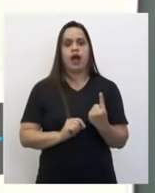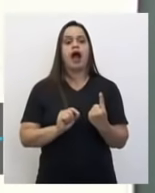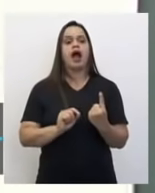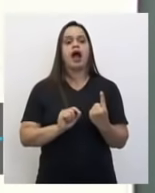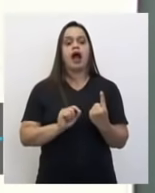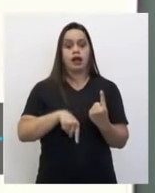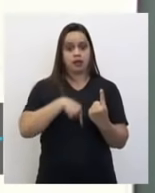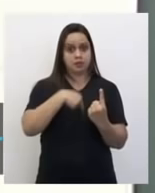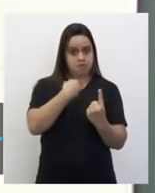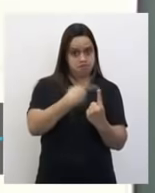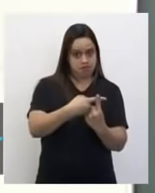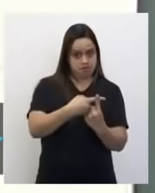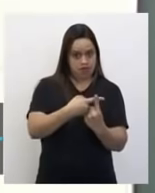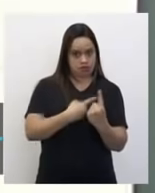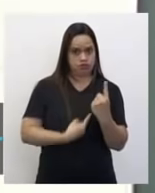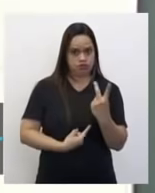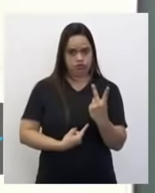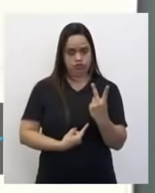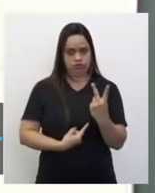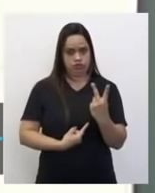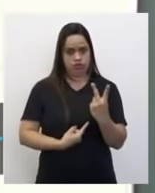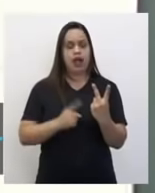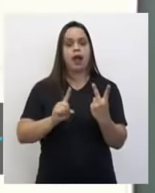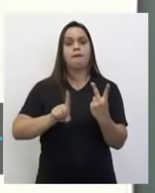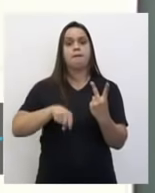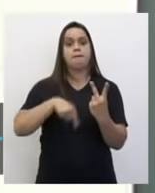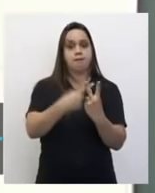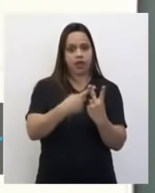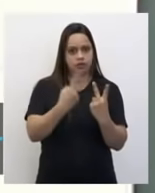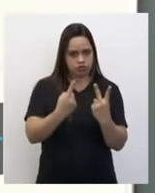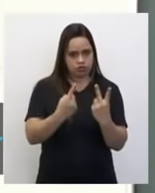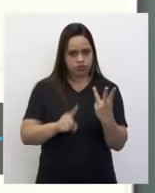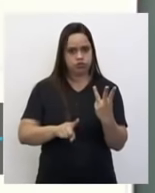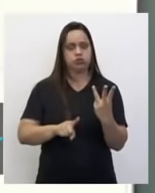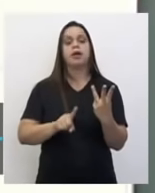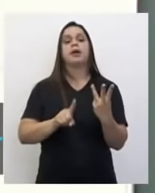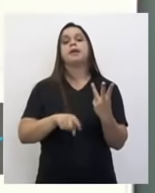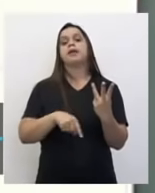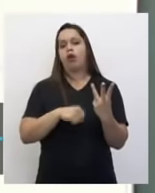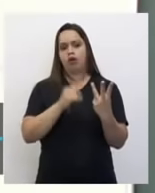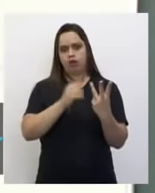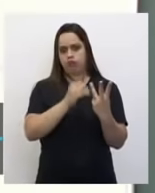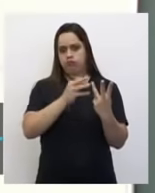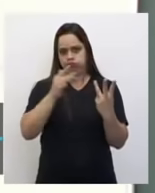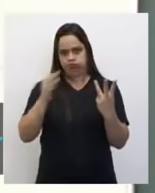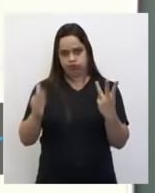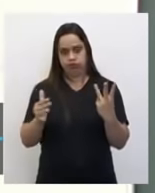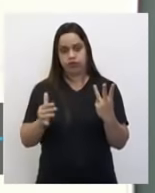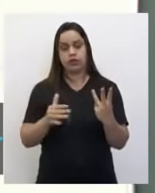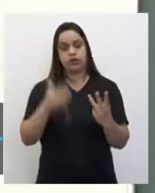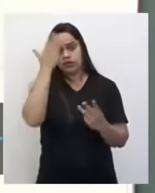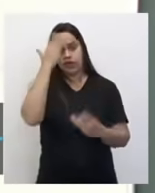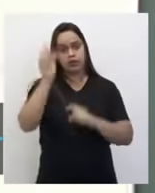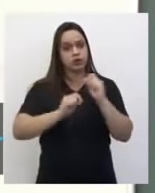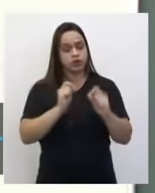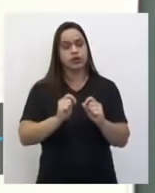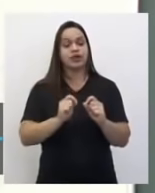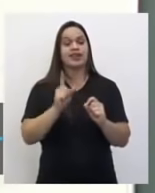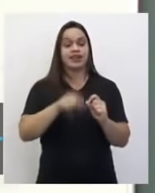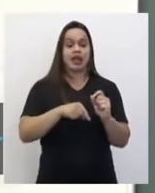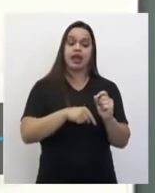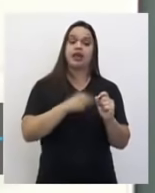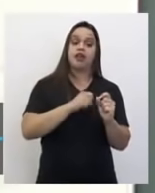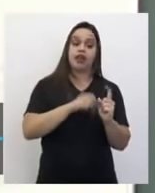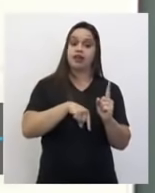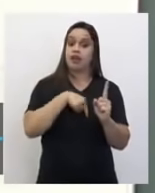você aumentou mais um, vai para quê? Dois, aumentou mais um, três, tá? Então, a gente sabe que o número decimal, a progressão dele